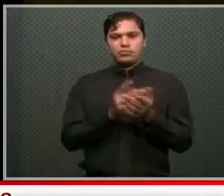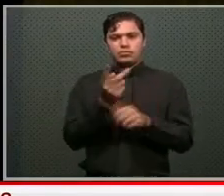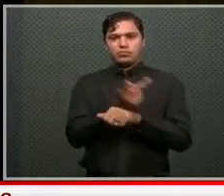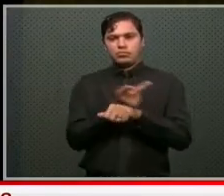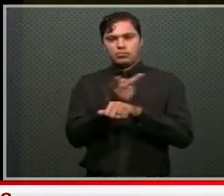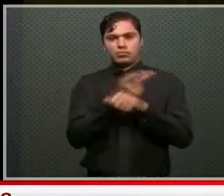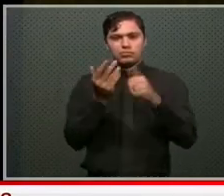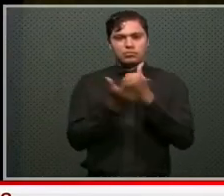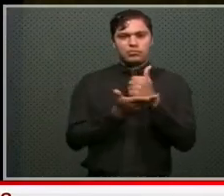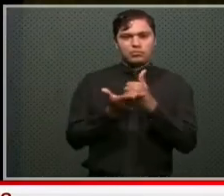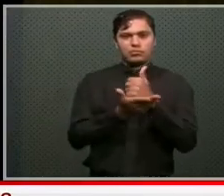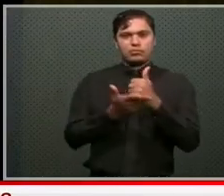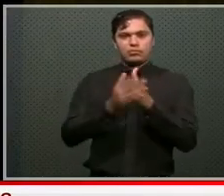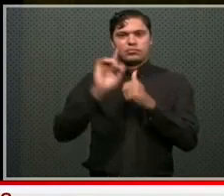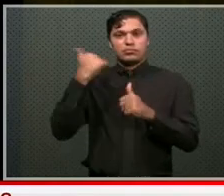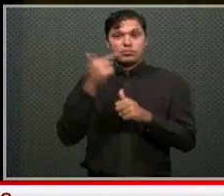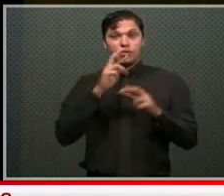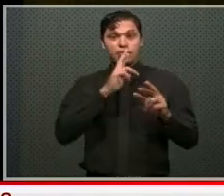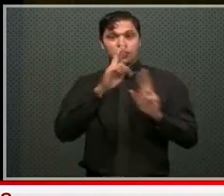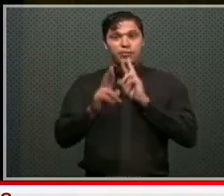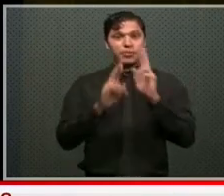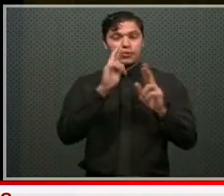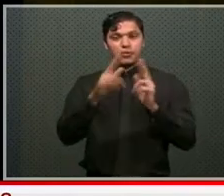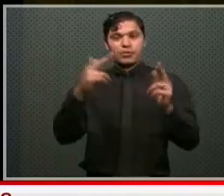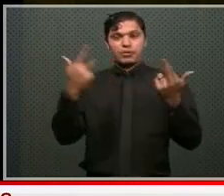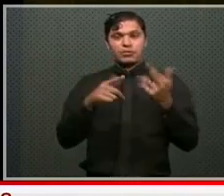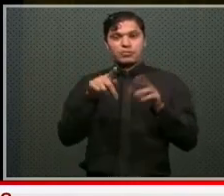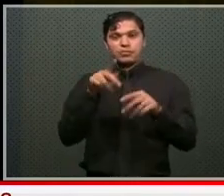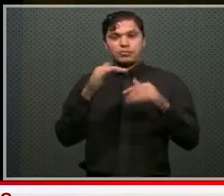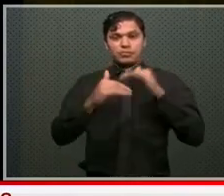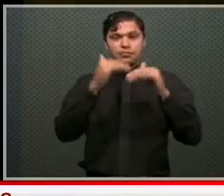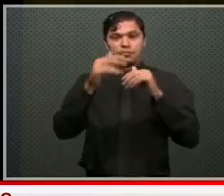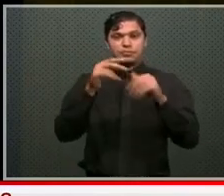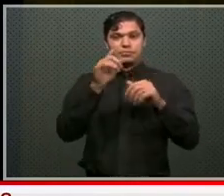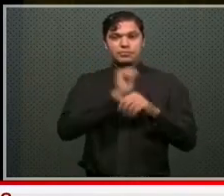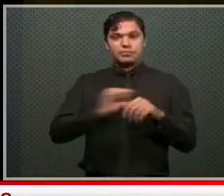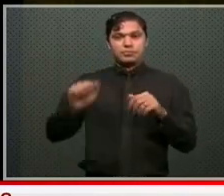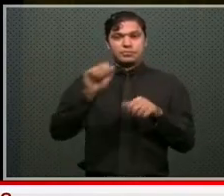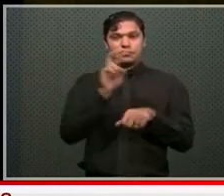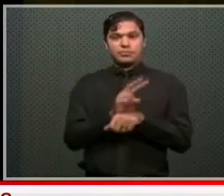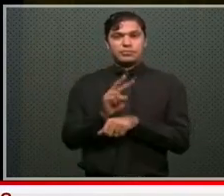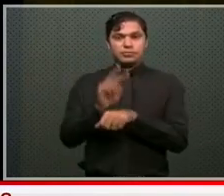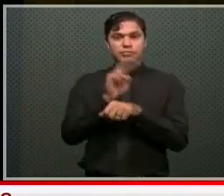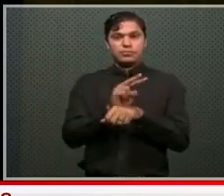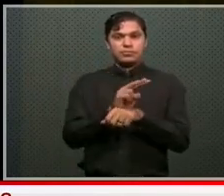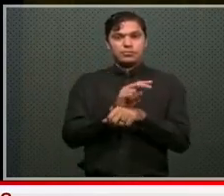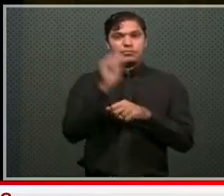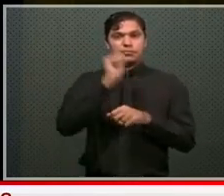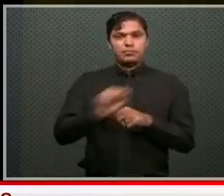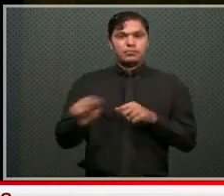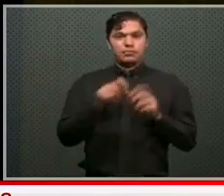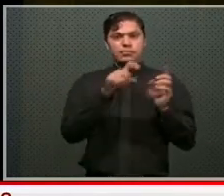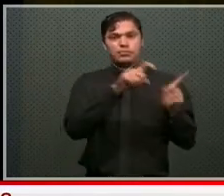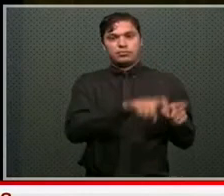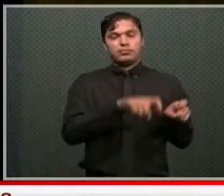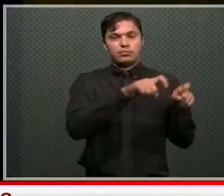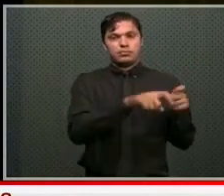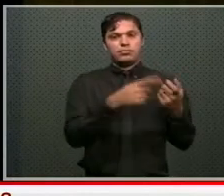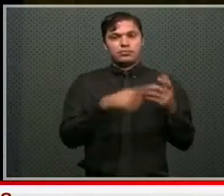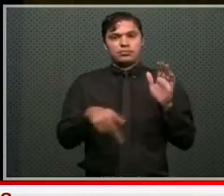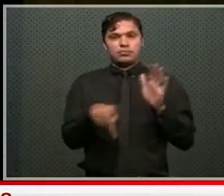a nossa resposta para o nosso processo de defesa fiscalizatório na defesa agropecuária está exatamente na possibilidade